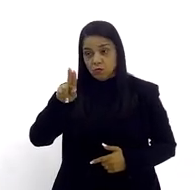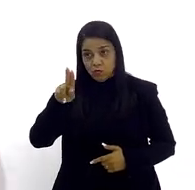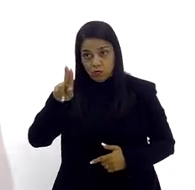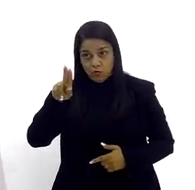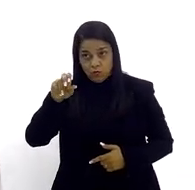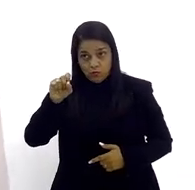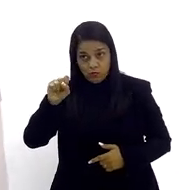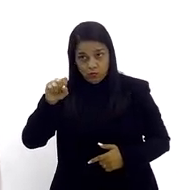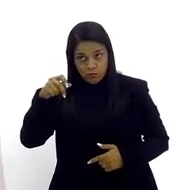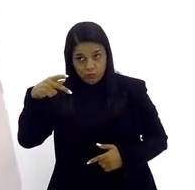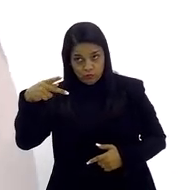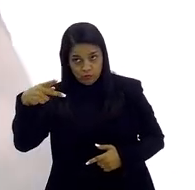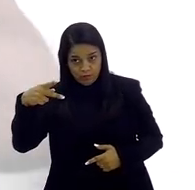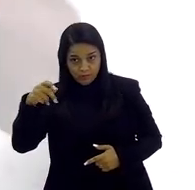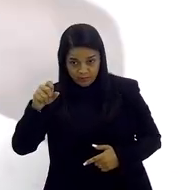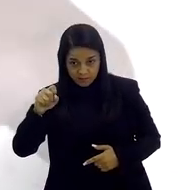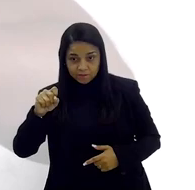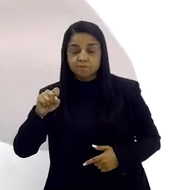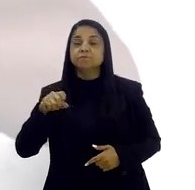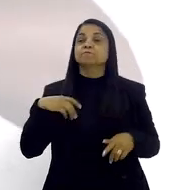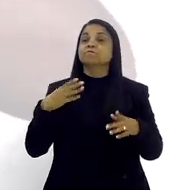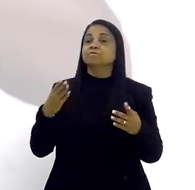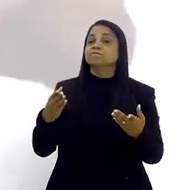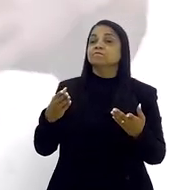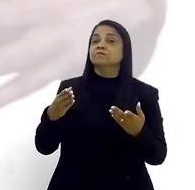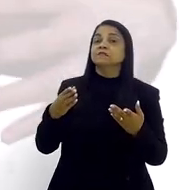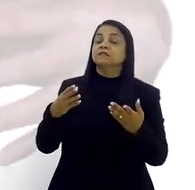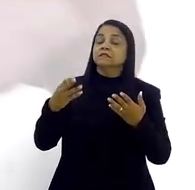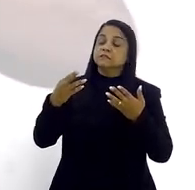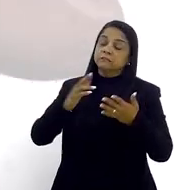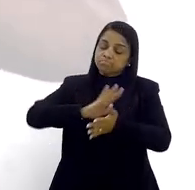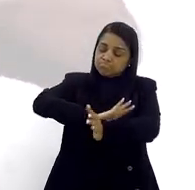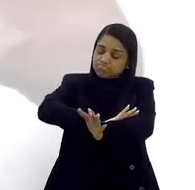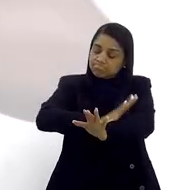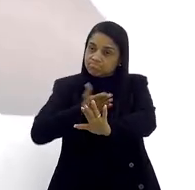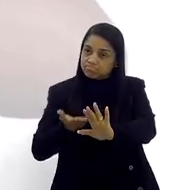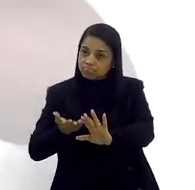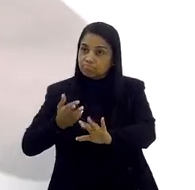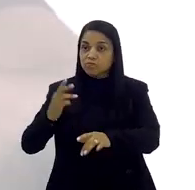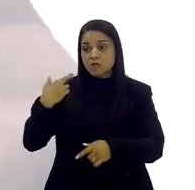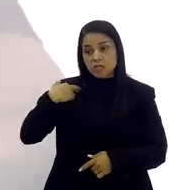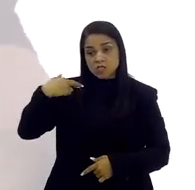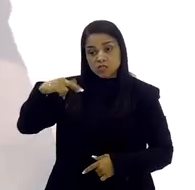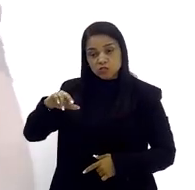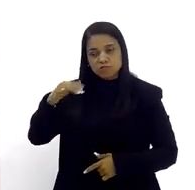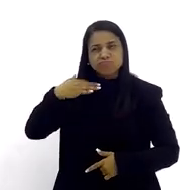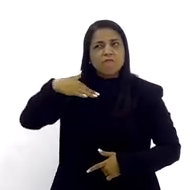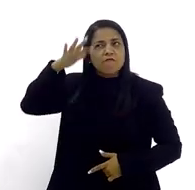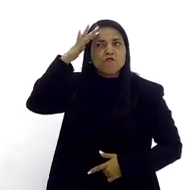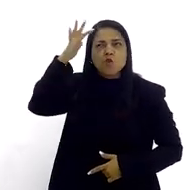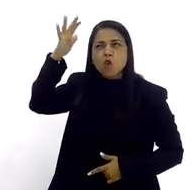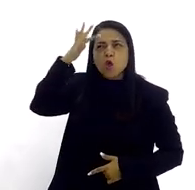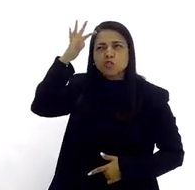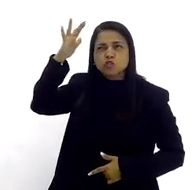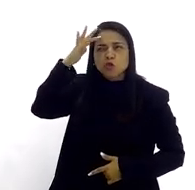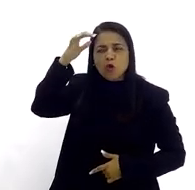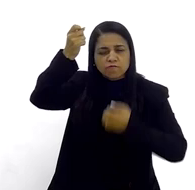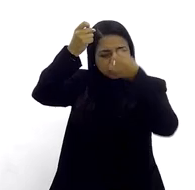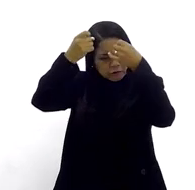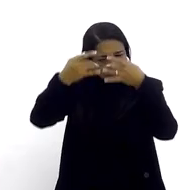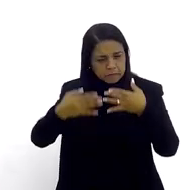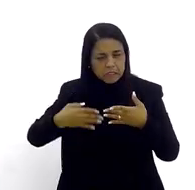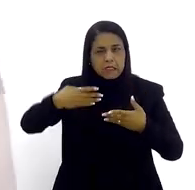sobre isso e toda essa desconstrução do racismo religioso é de uma forma filosófica e